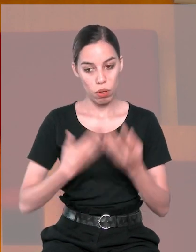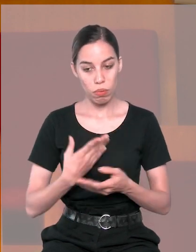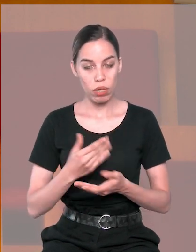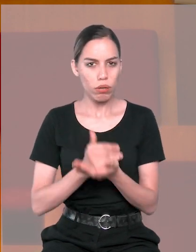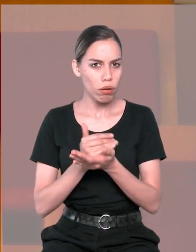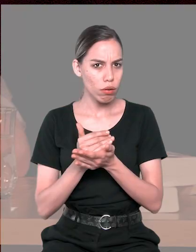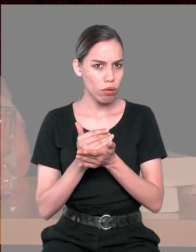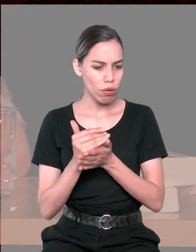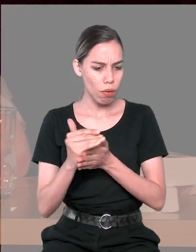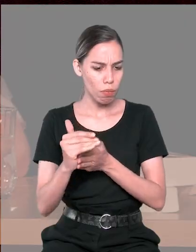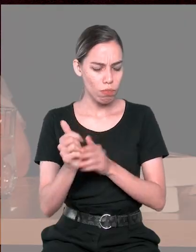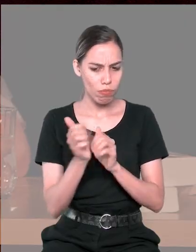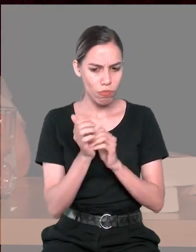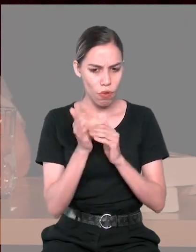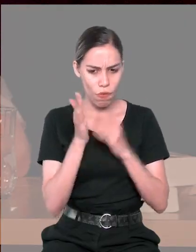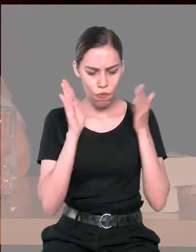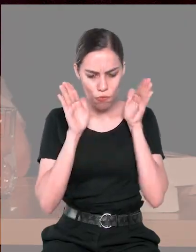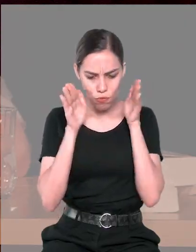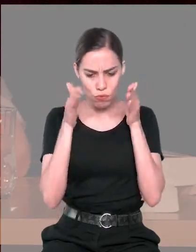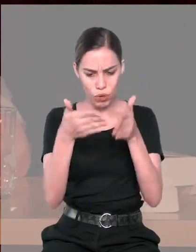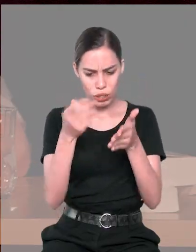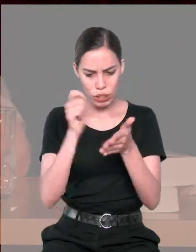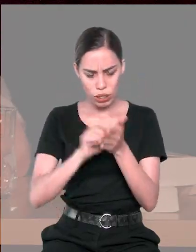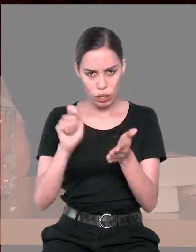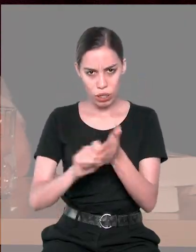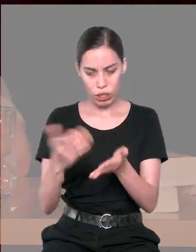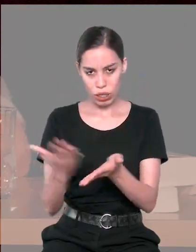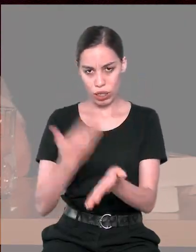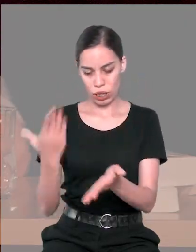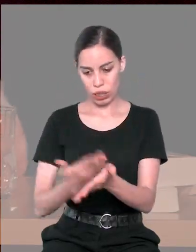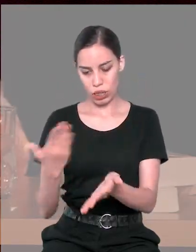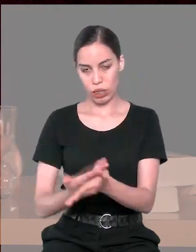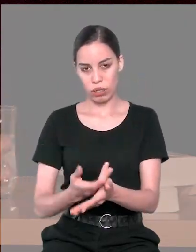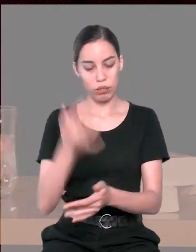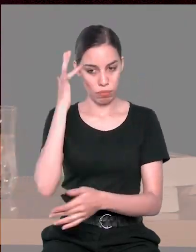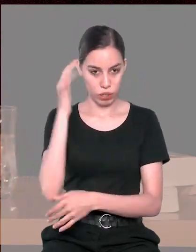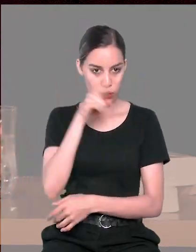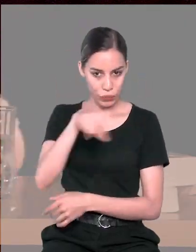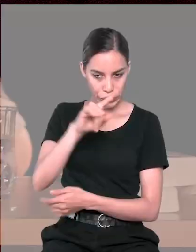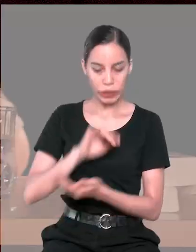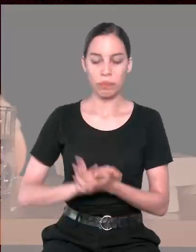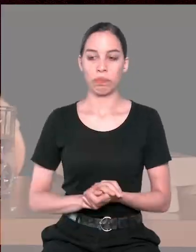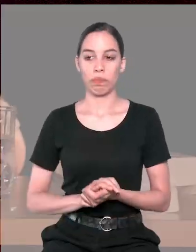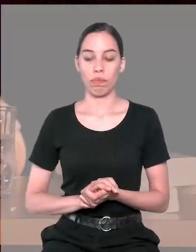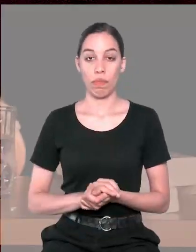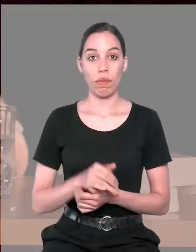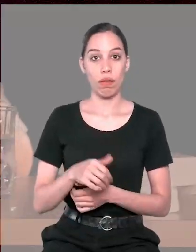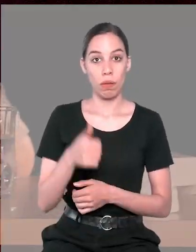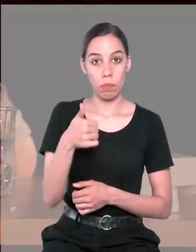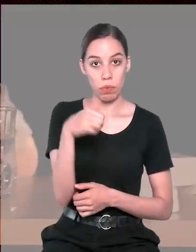se dedicar basicamente a escrever uns cadernos. Então imaginem vocês que o Valéry,